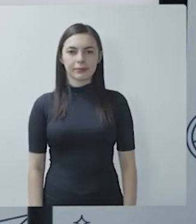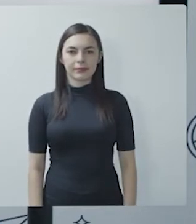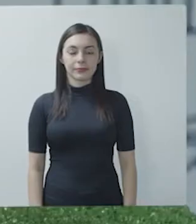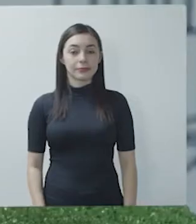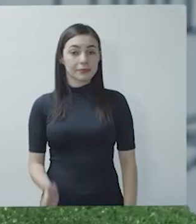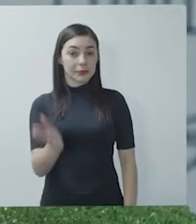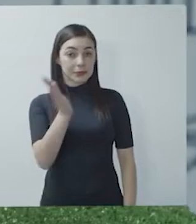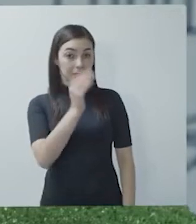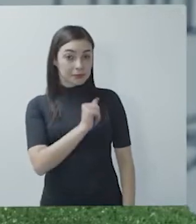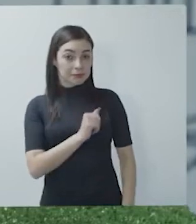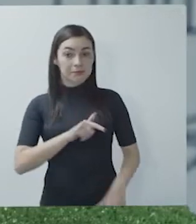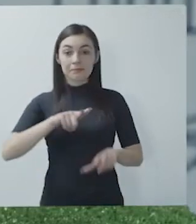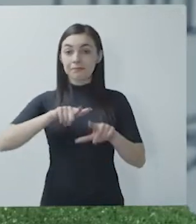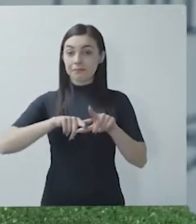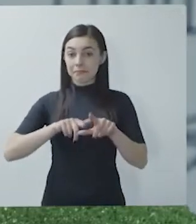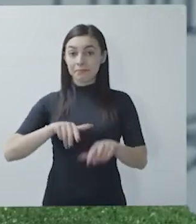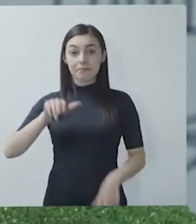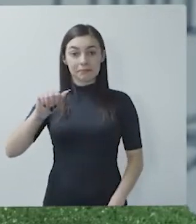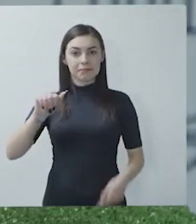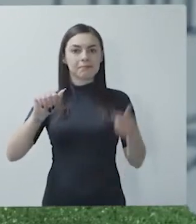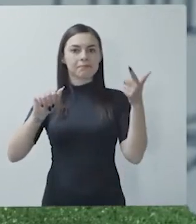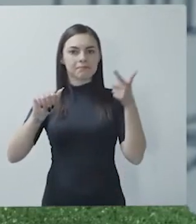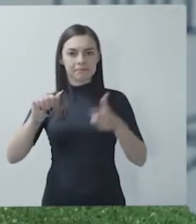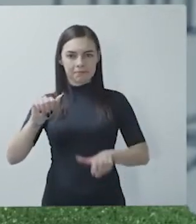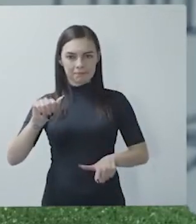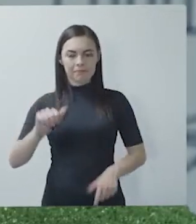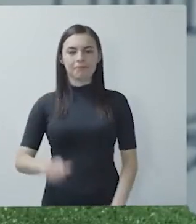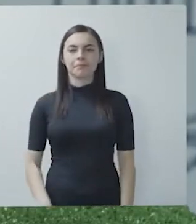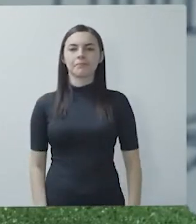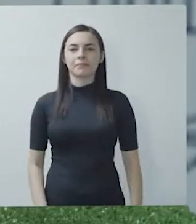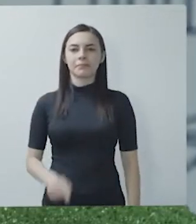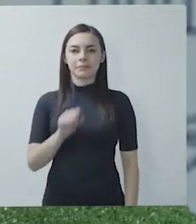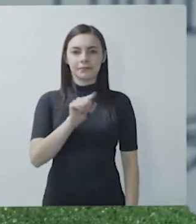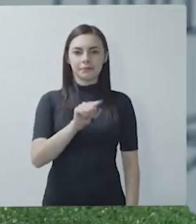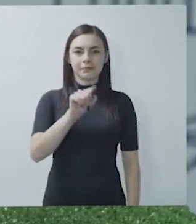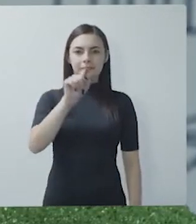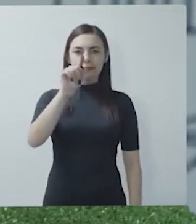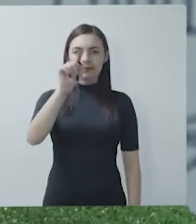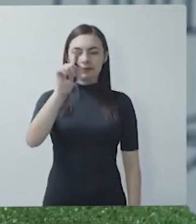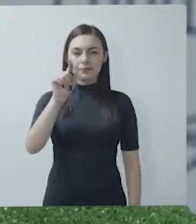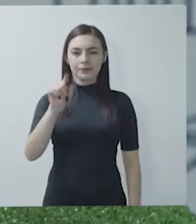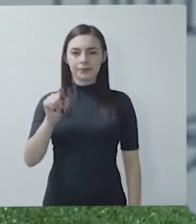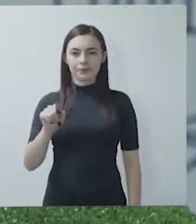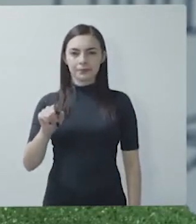Vamos lá, letra A novamente. Risco para cima, risco para baixo e no meio.